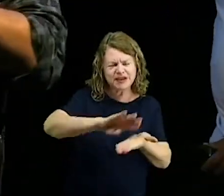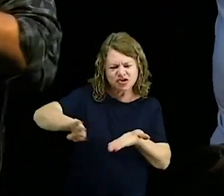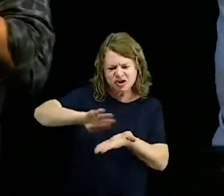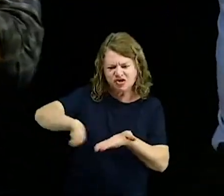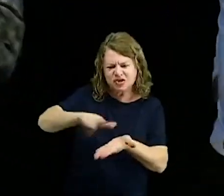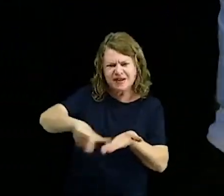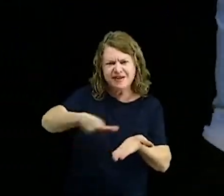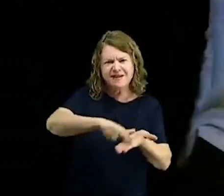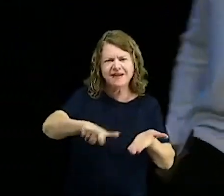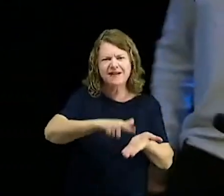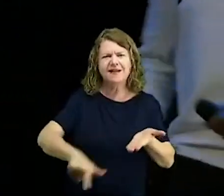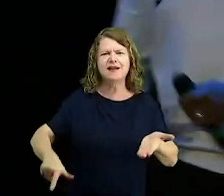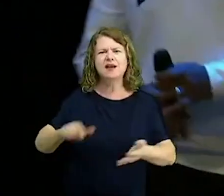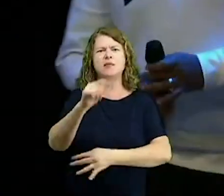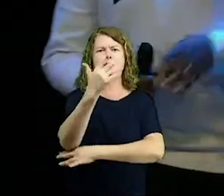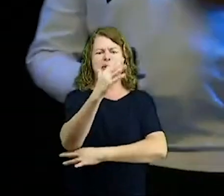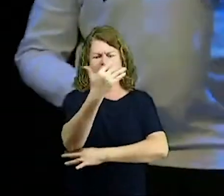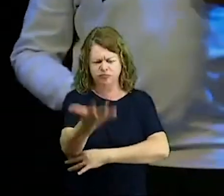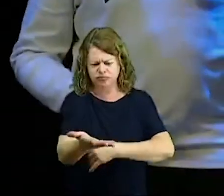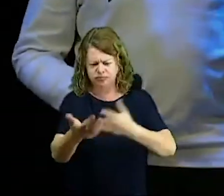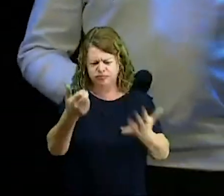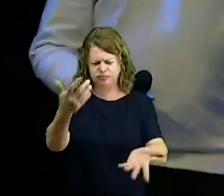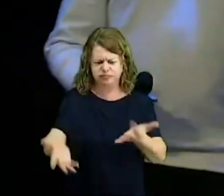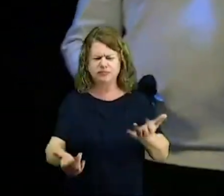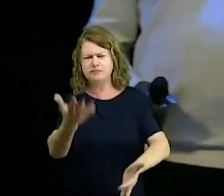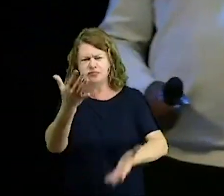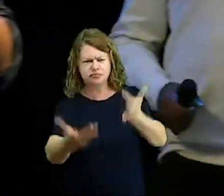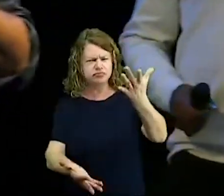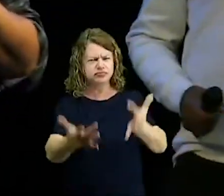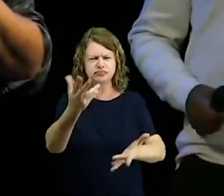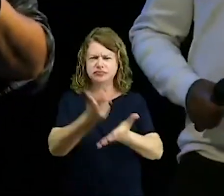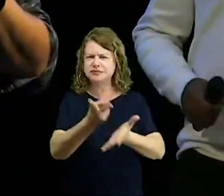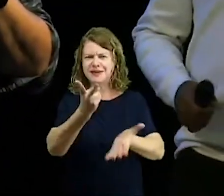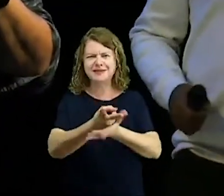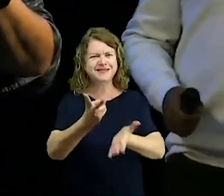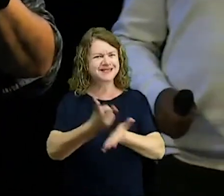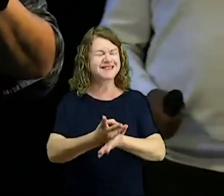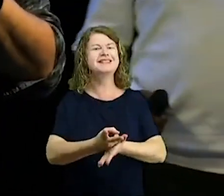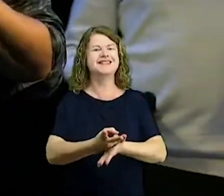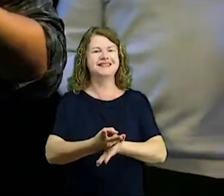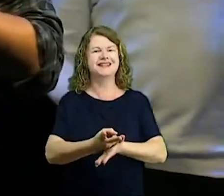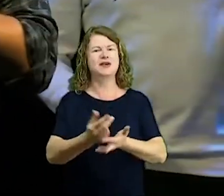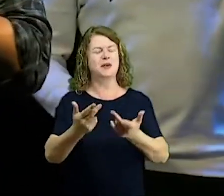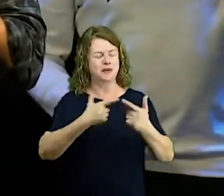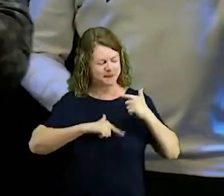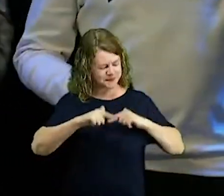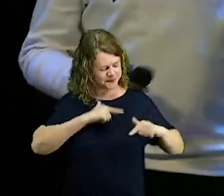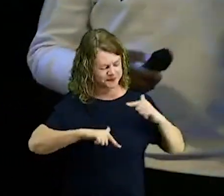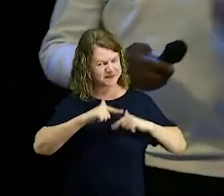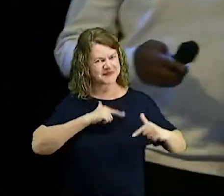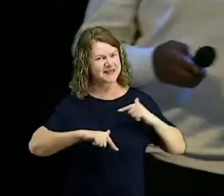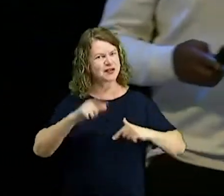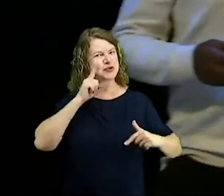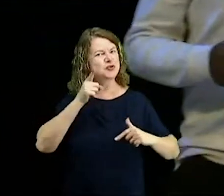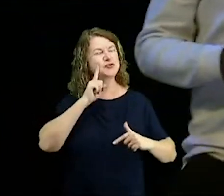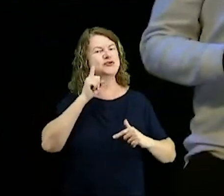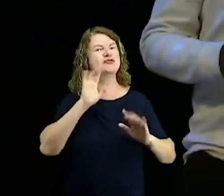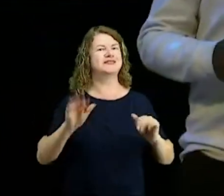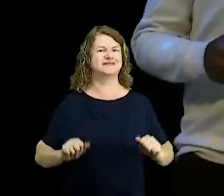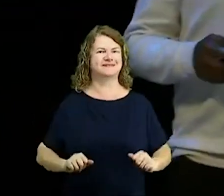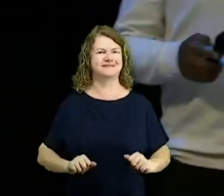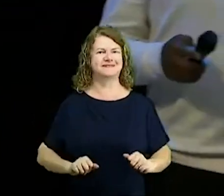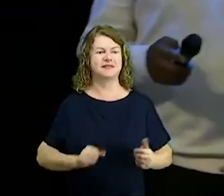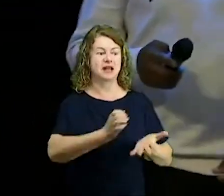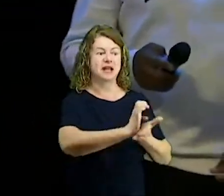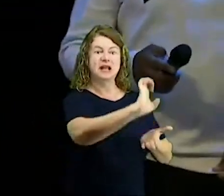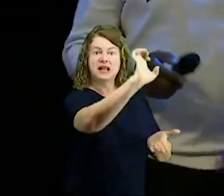querido. Elias era um homem sujeito às mesmas emoções, os mesmos sentimentos. Pastor, eu estou depressivo. Elias